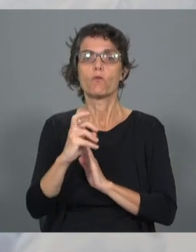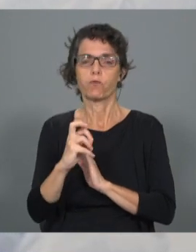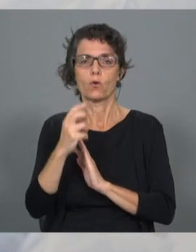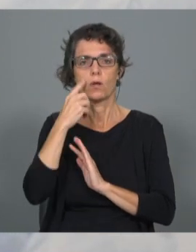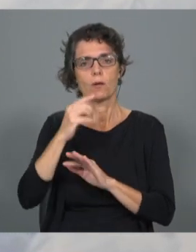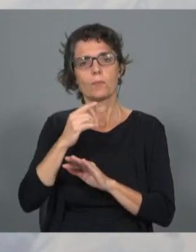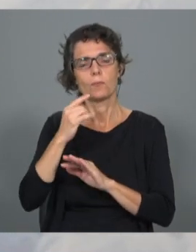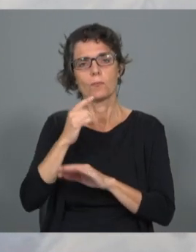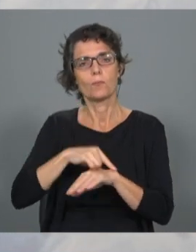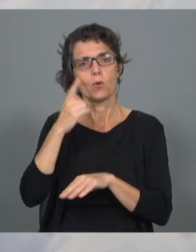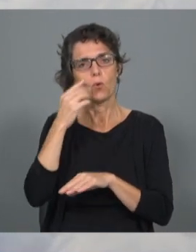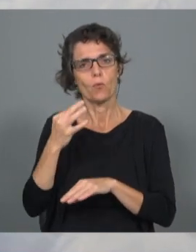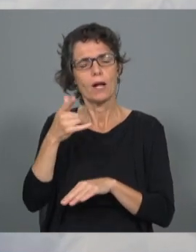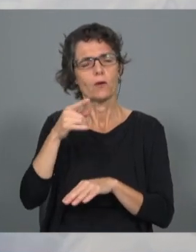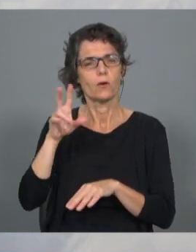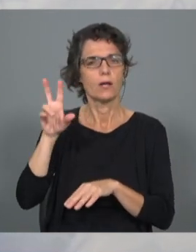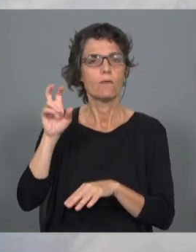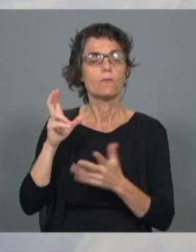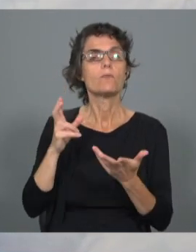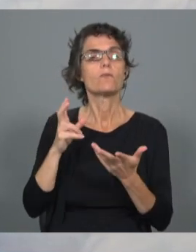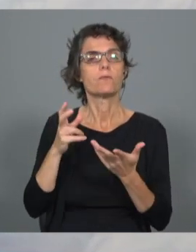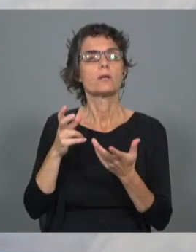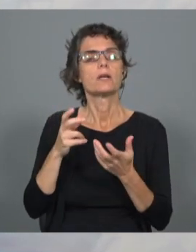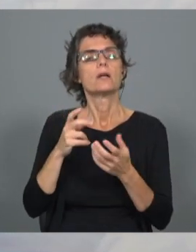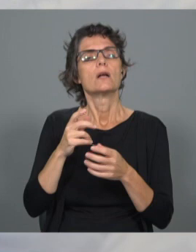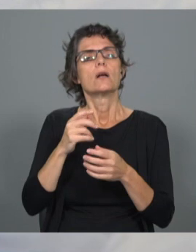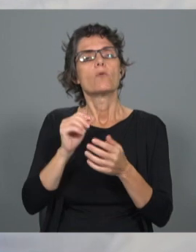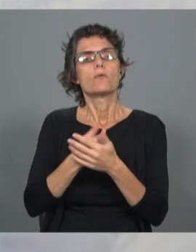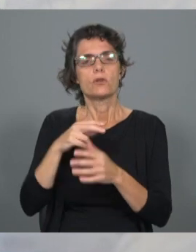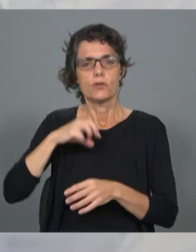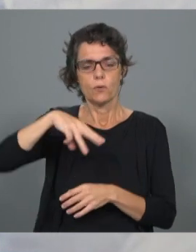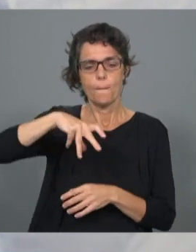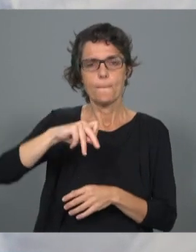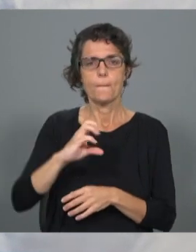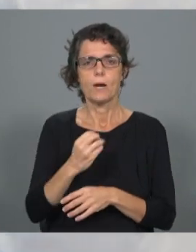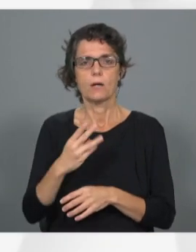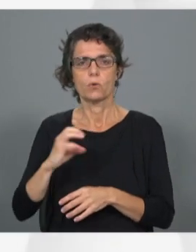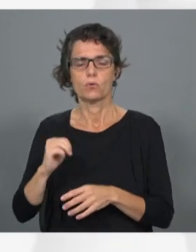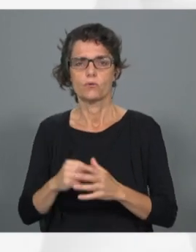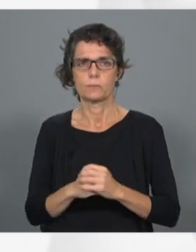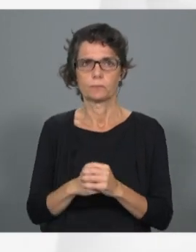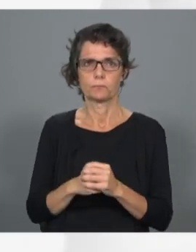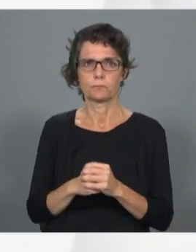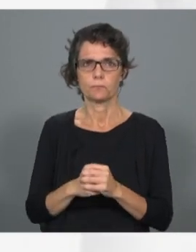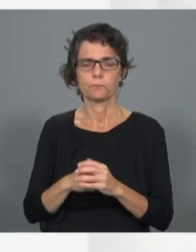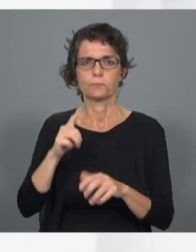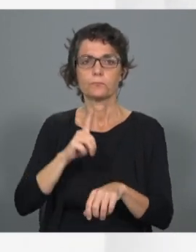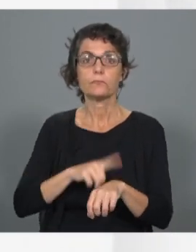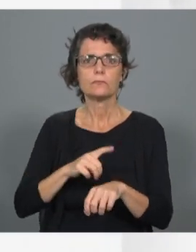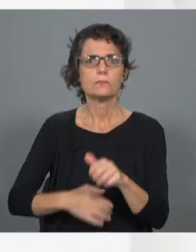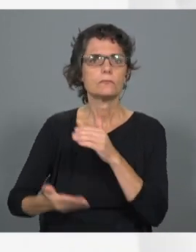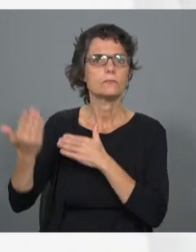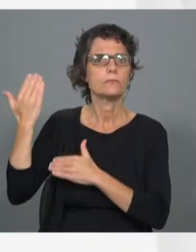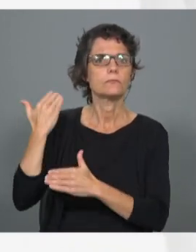Proponho agora que escutemos o Evangelho de Marcos para este domingo. Naquele tempo ia